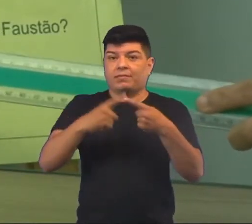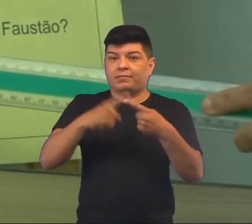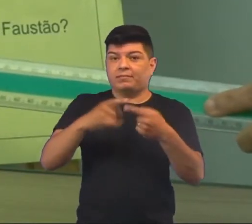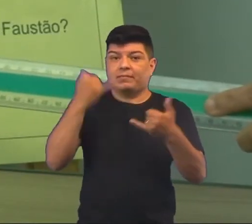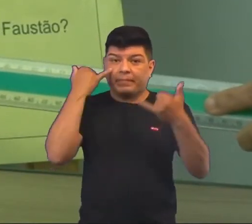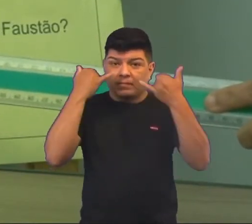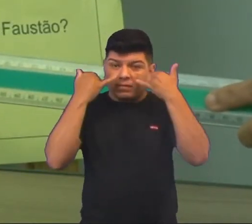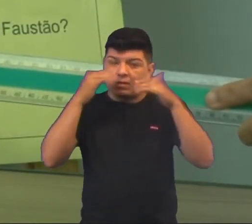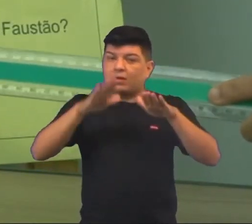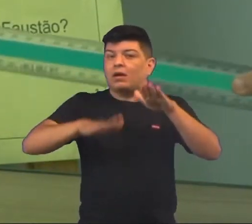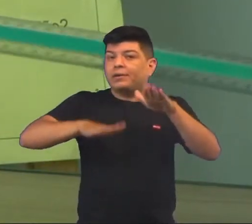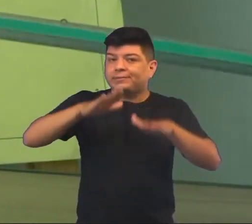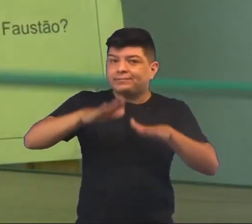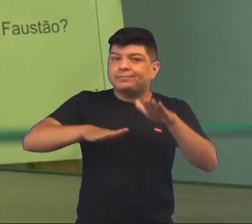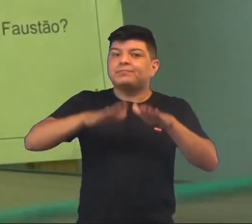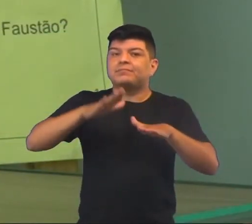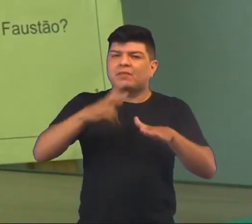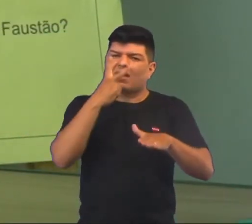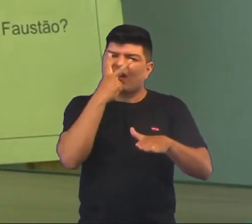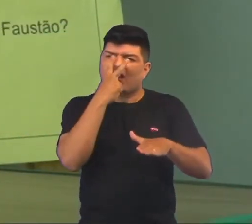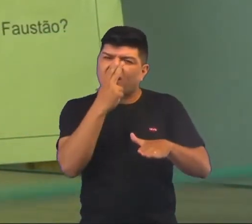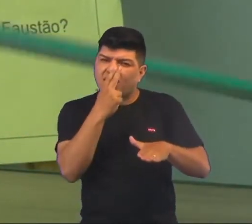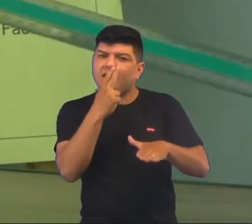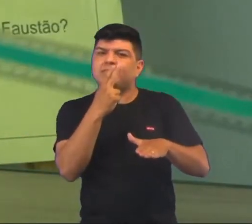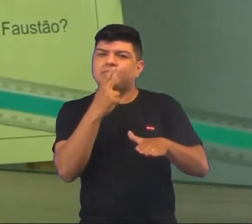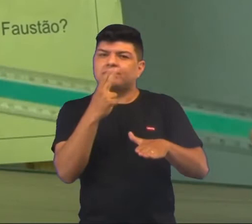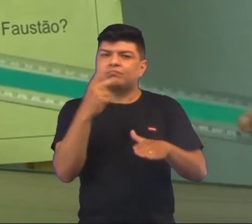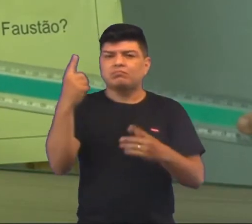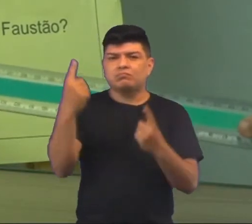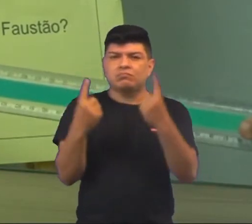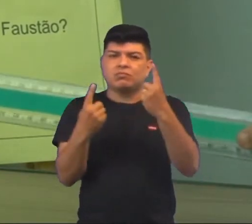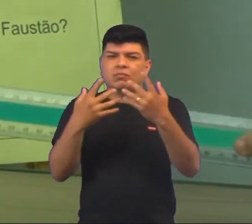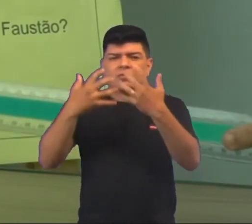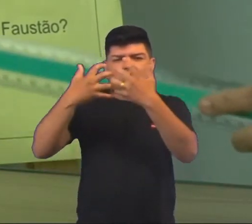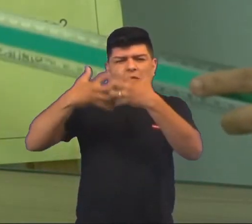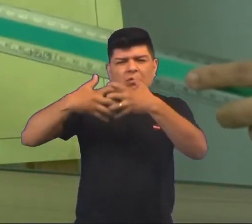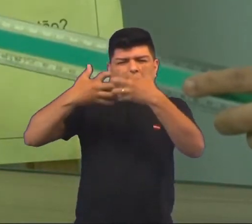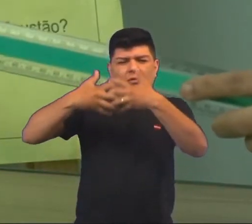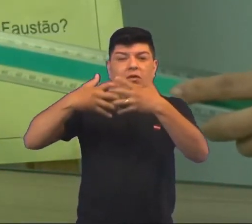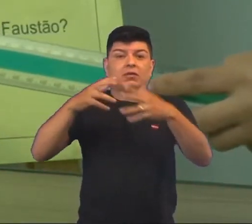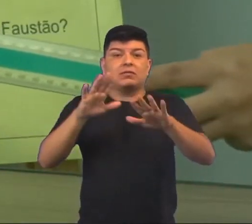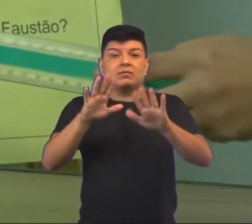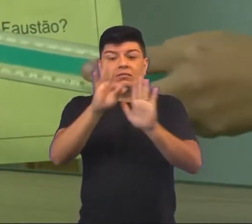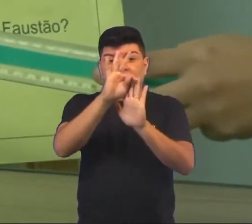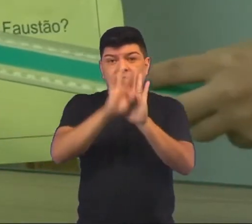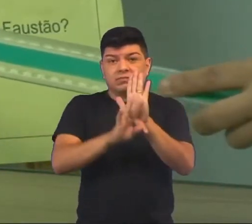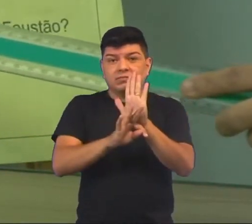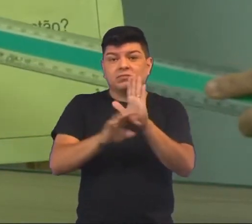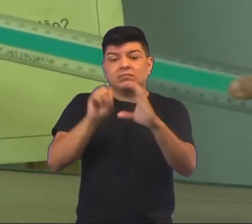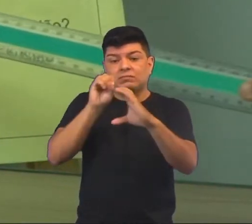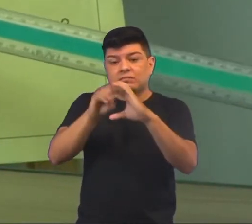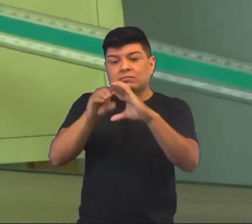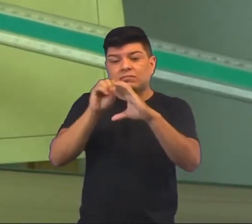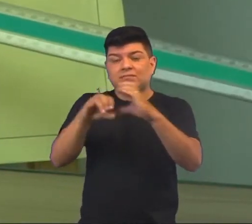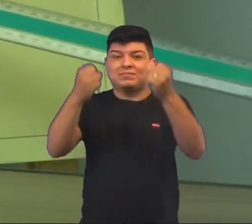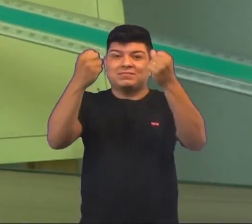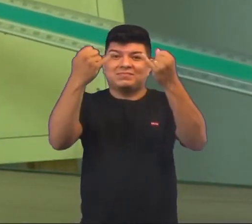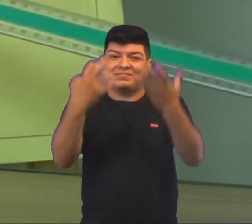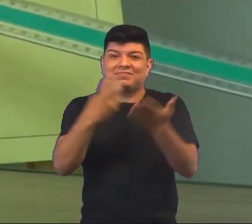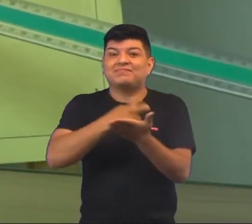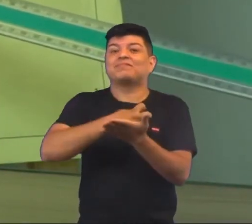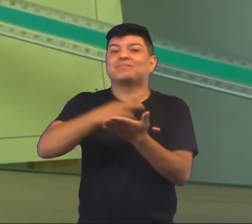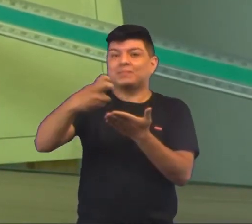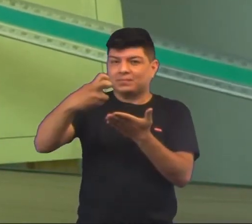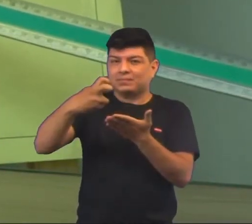essas informações um pouco parecidas umas com as outras nos confundem. E segundo o texto, a Globo explicou o motivo da saída